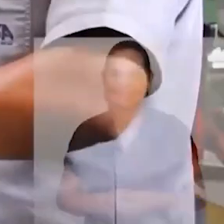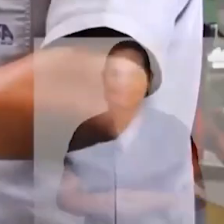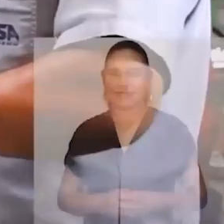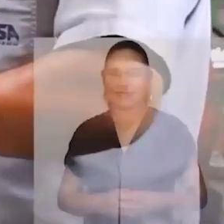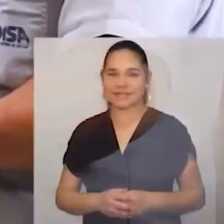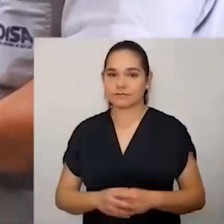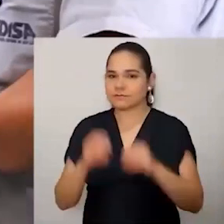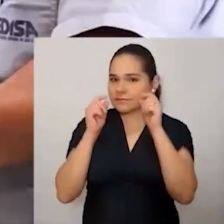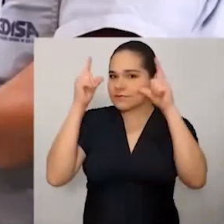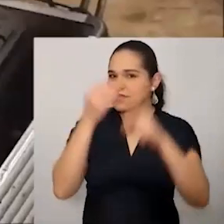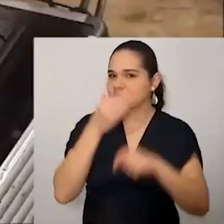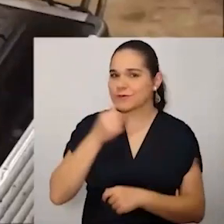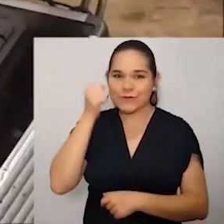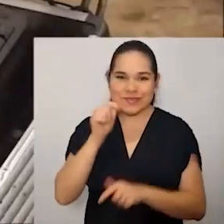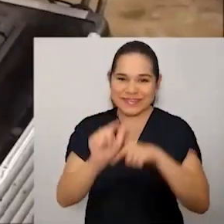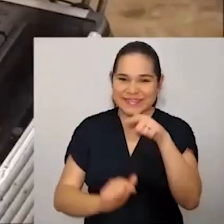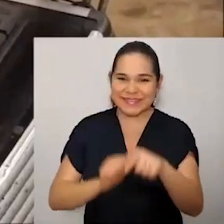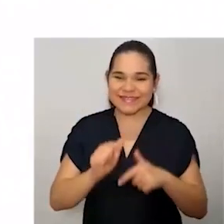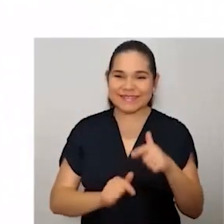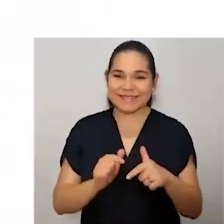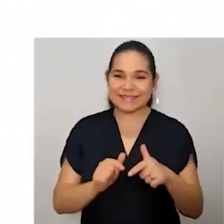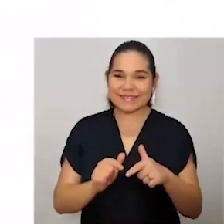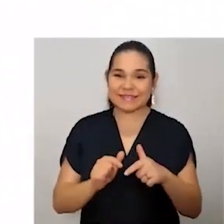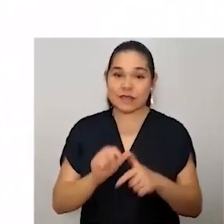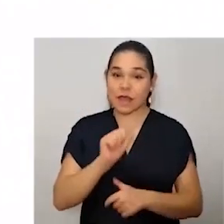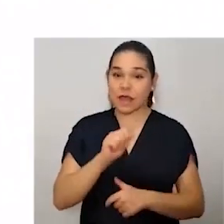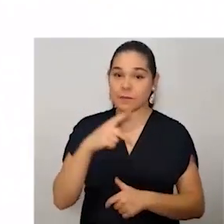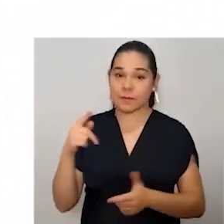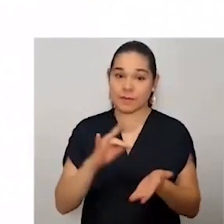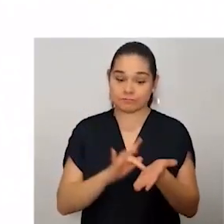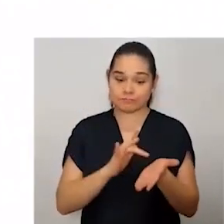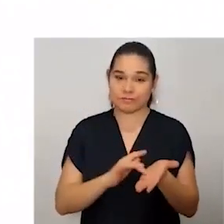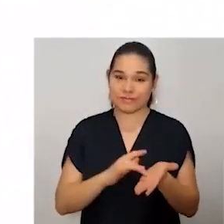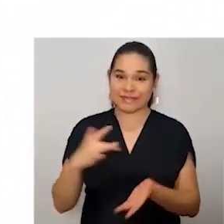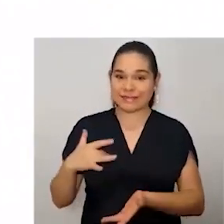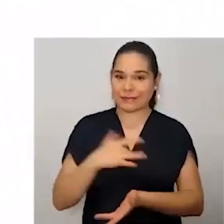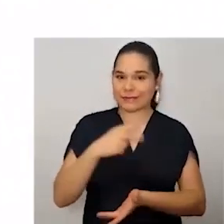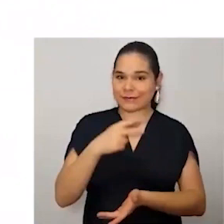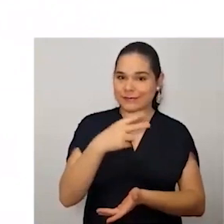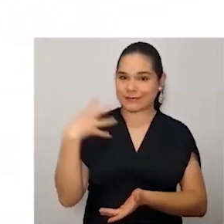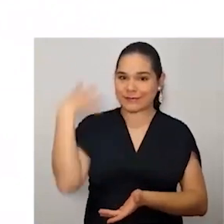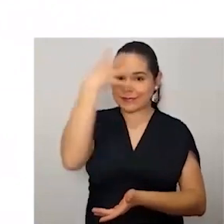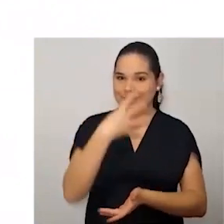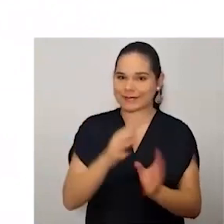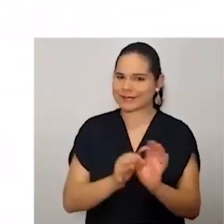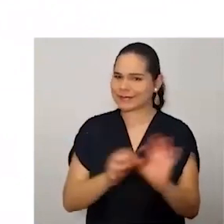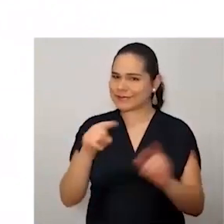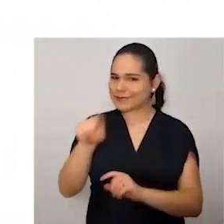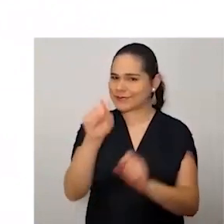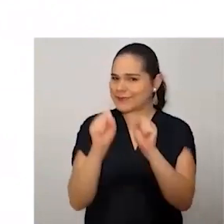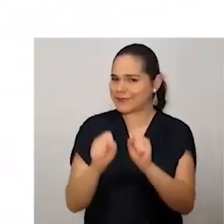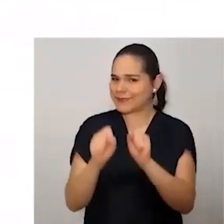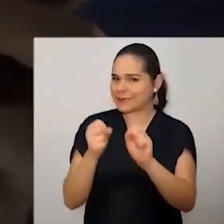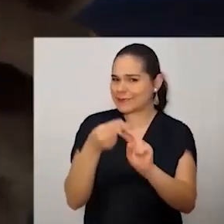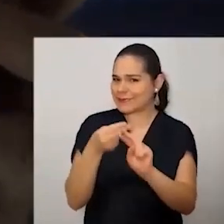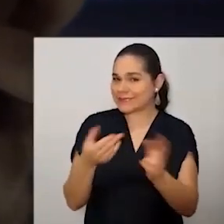Atenção trabalhador e trabalhadora. O aplicativo Saúde 24 Horas já está liberado para sua utilização.